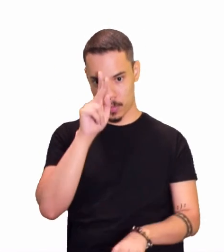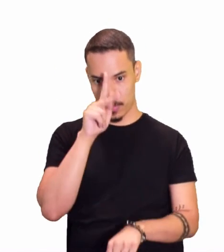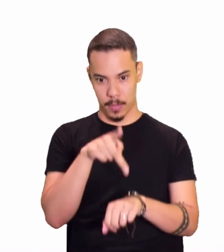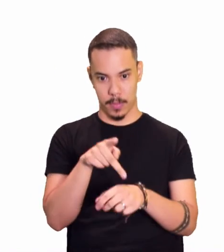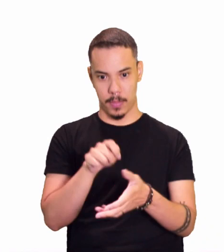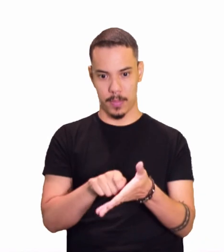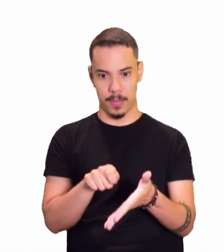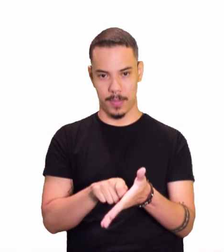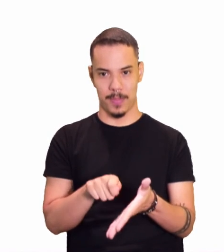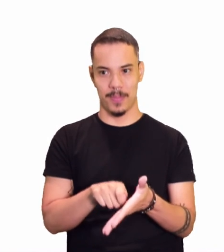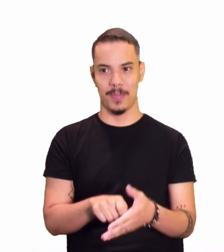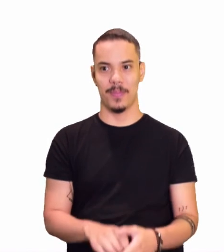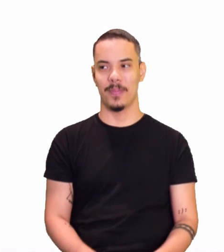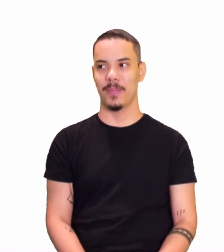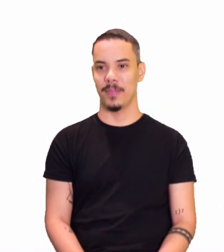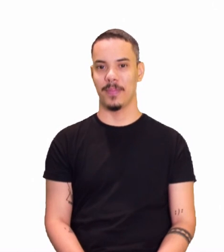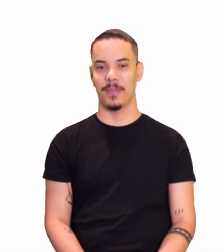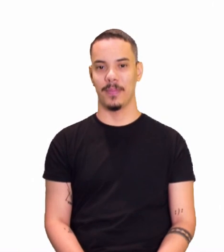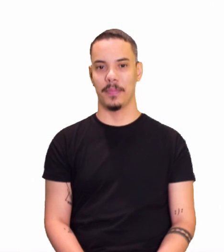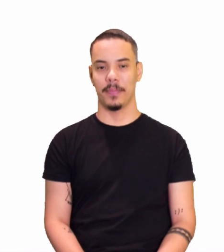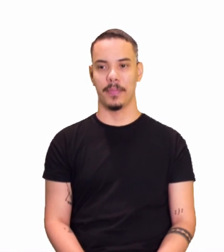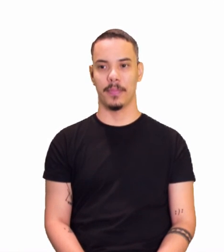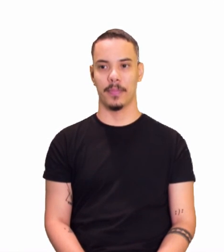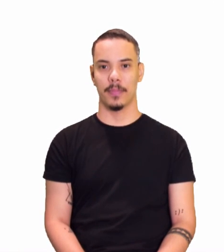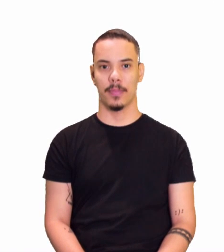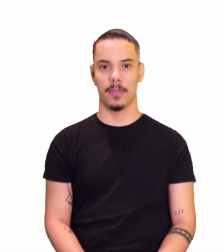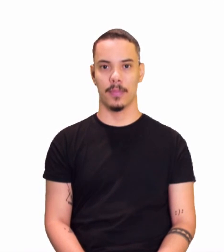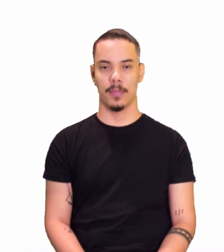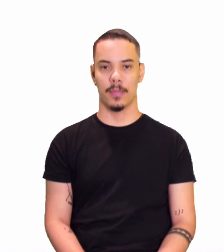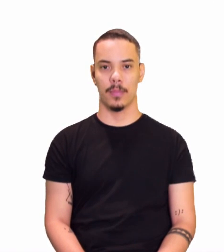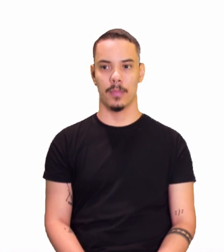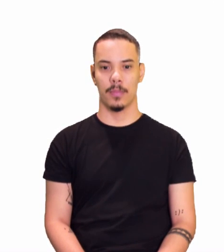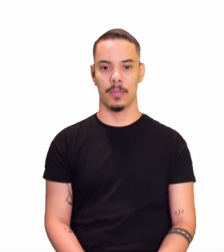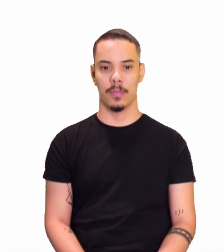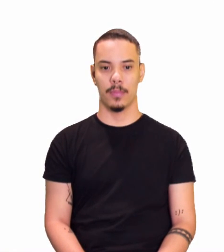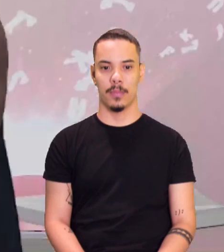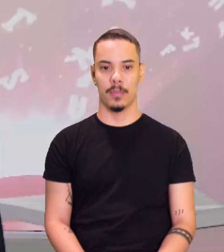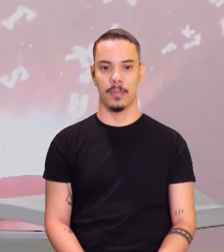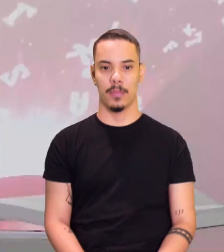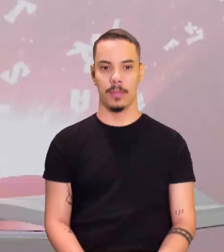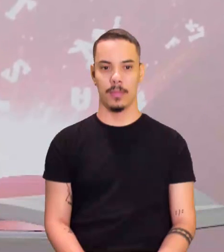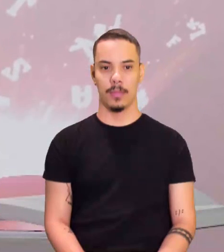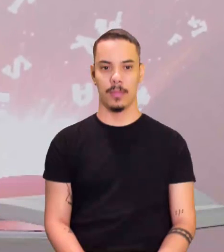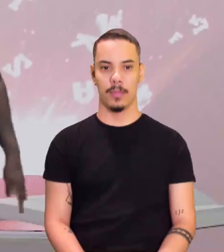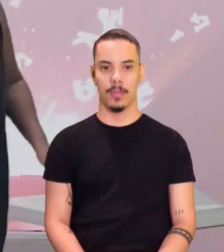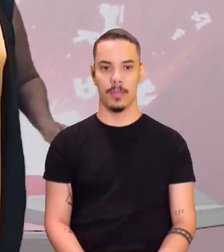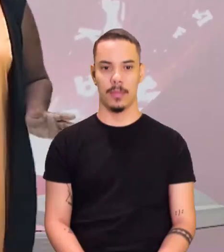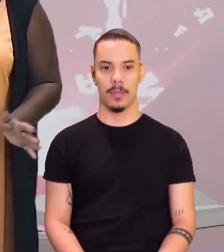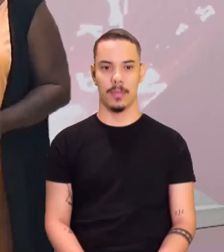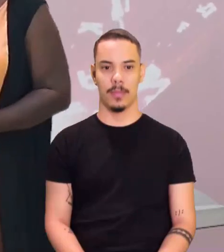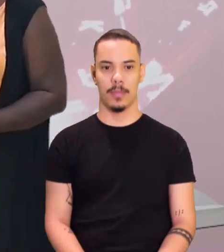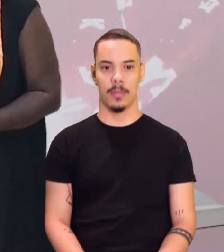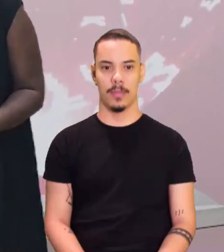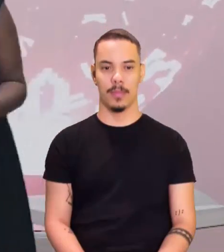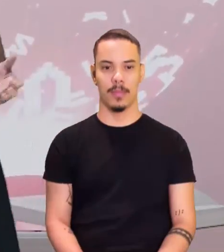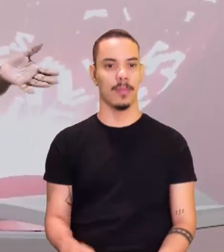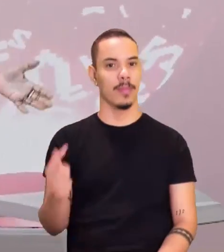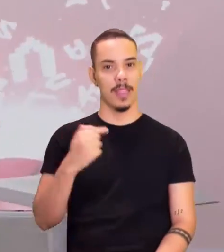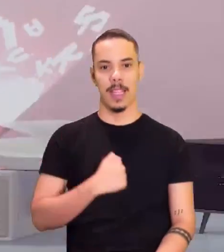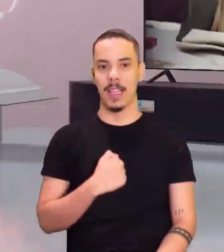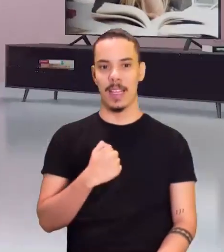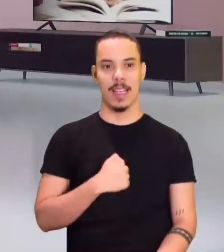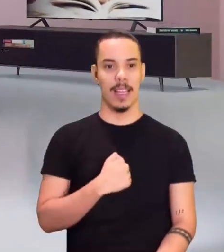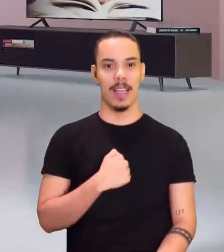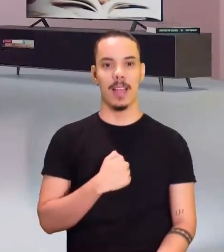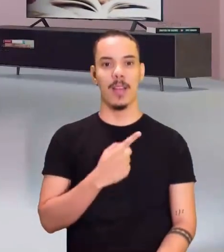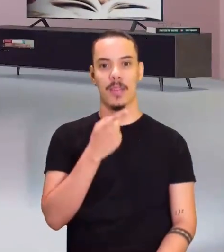Giovanni Boccaccio. Exatamente. E Bom. François também. Não tem problema não. É o nosso